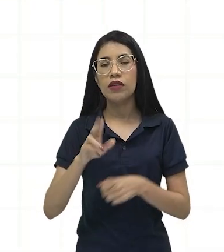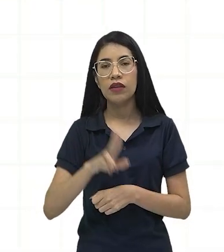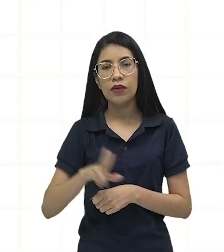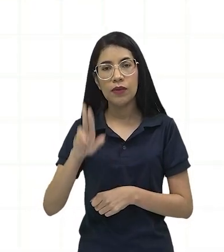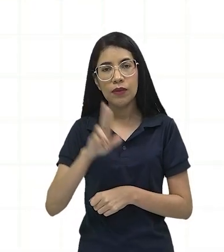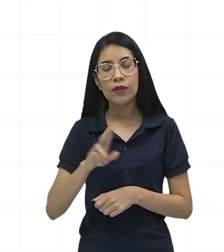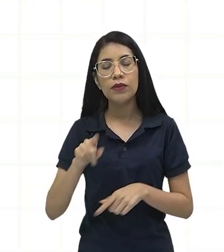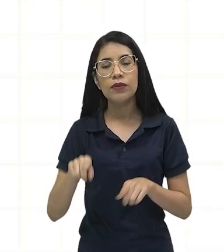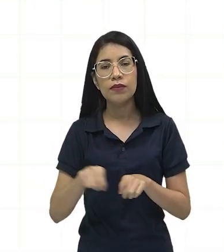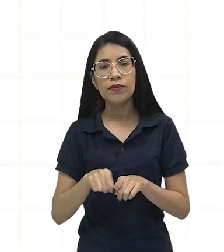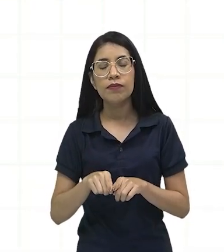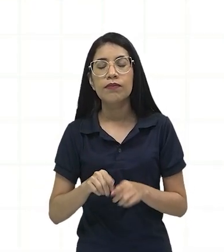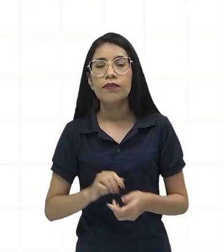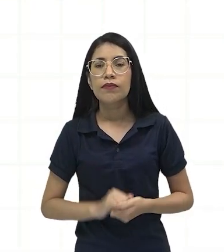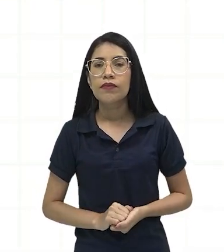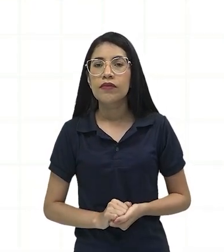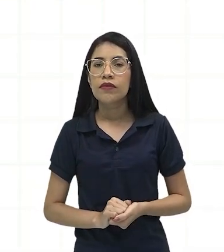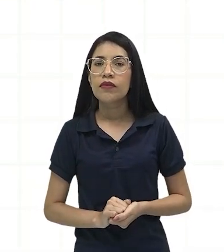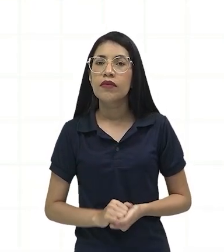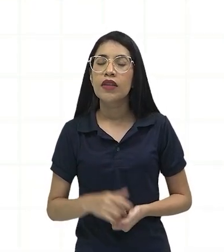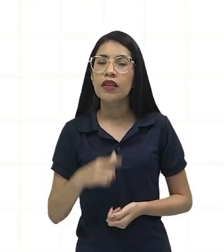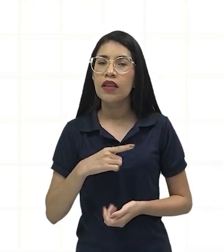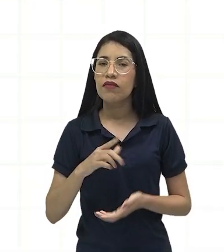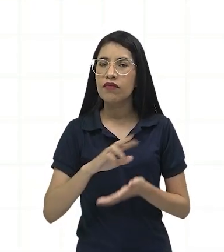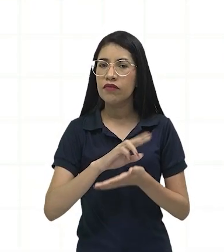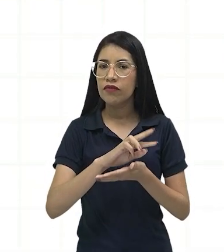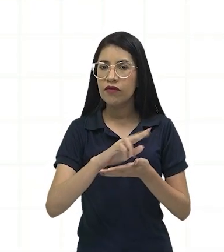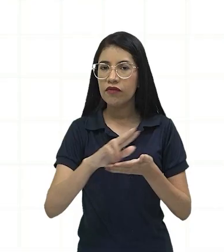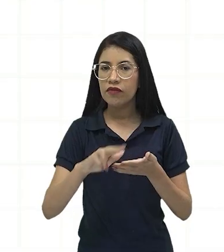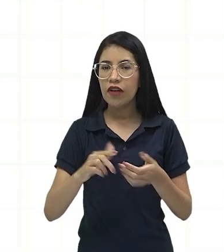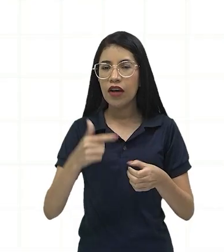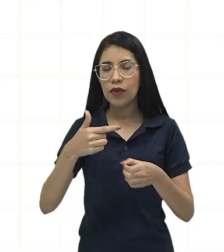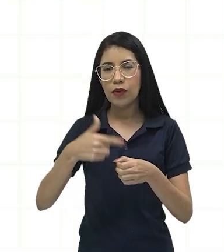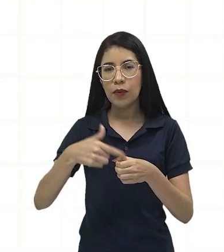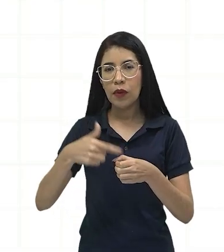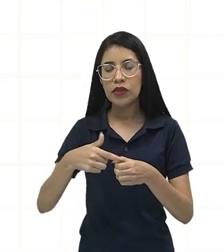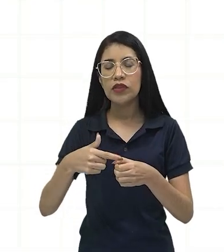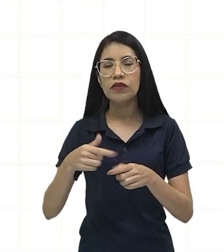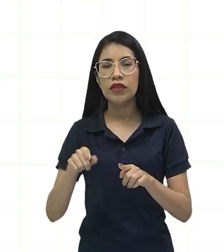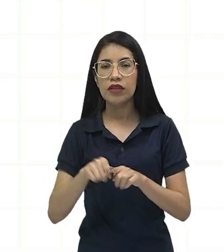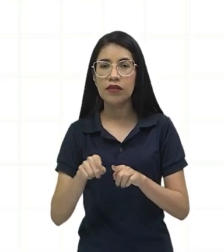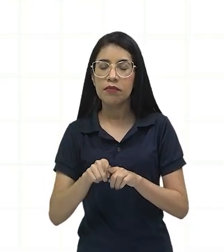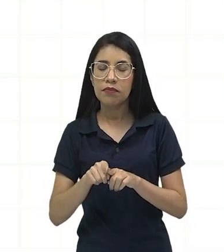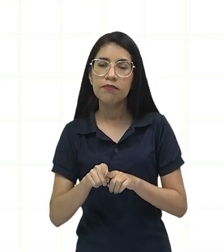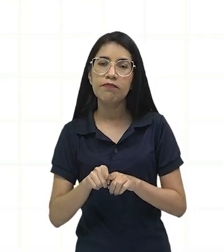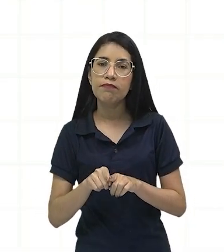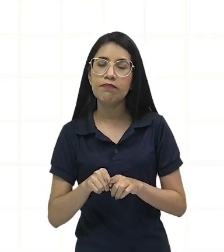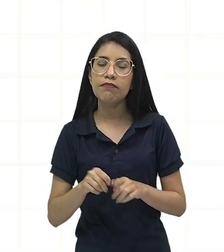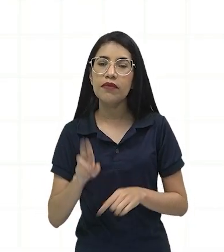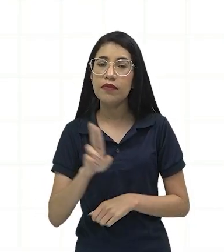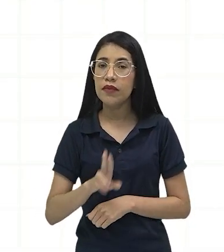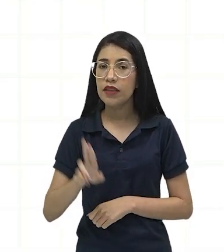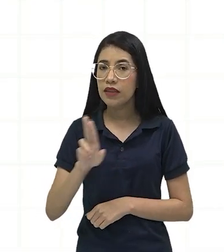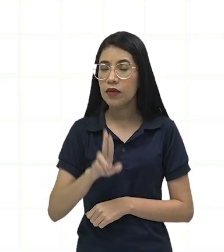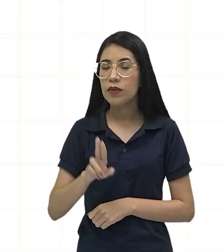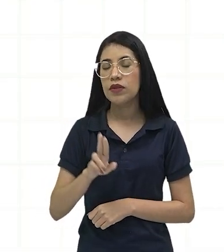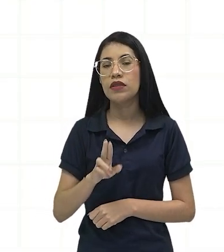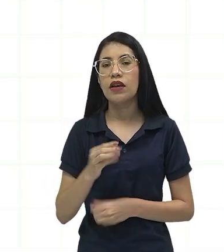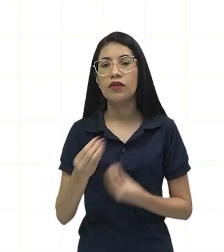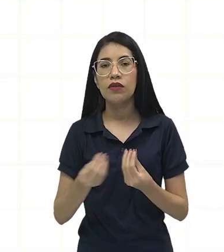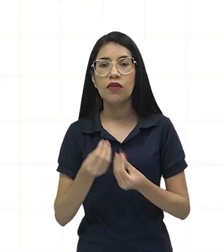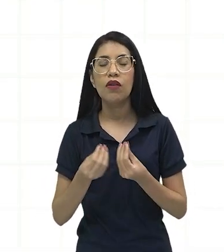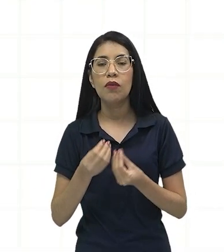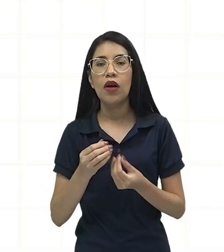utilizada. Então, nós temos aí uma grande quantidade de combustíveis fósseis que são utilizados como fontes